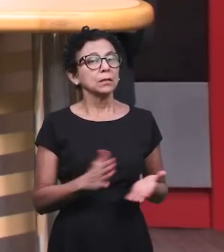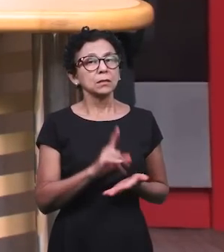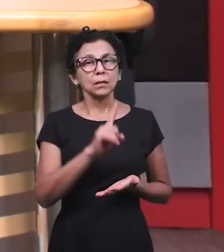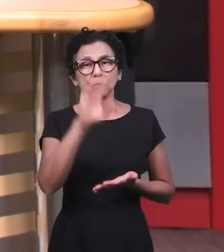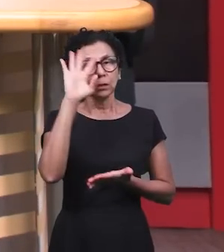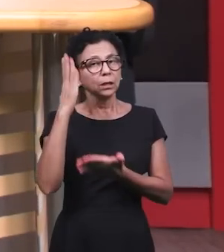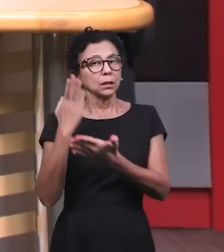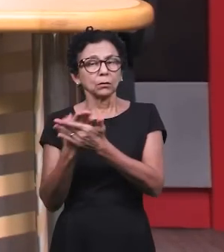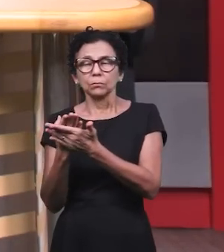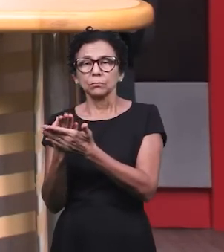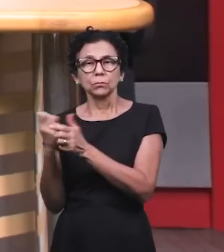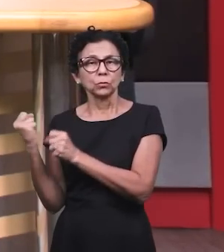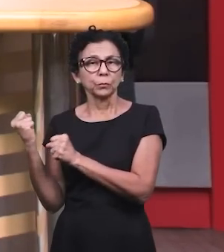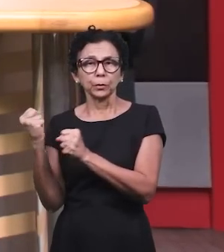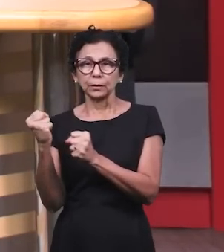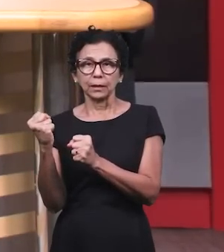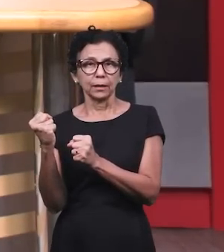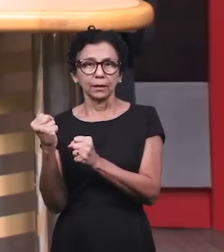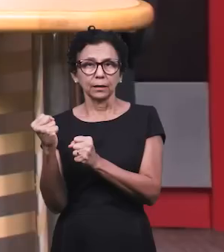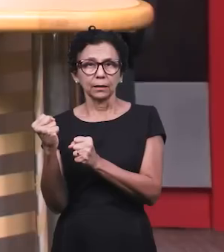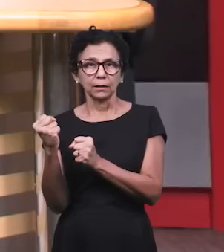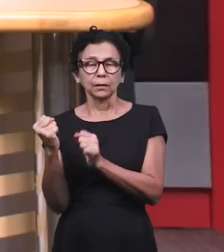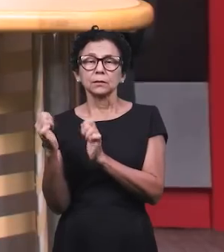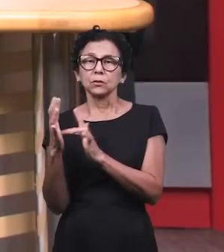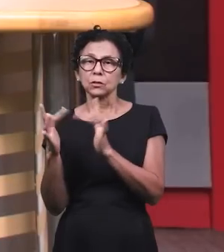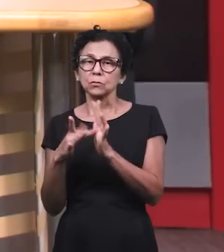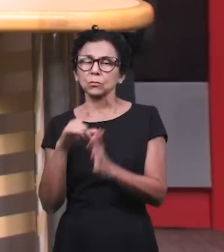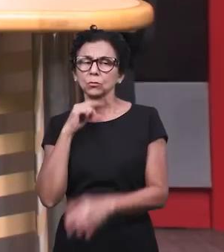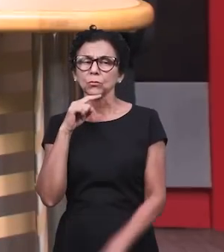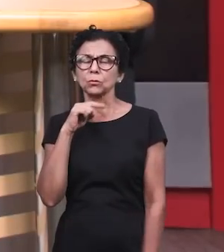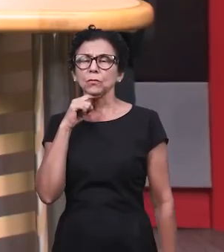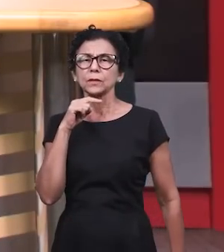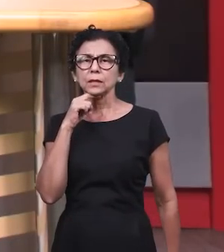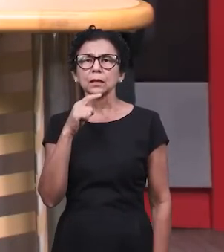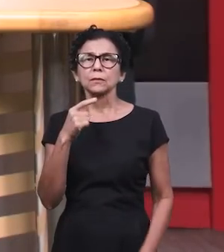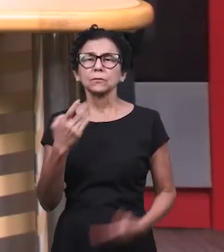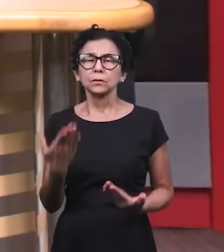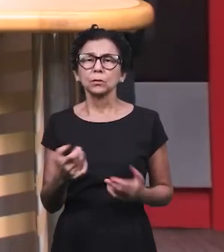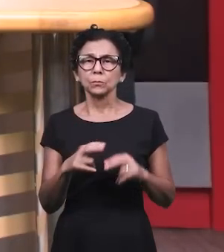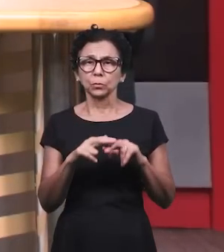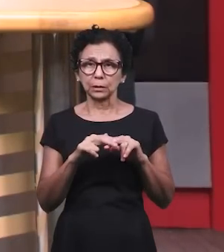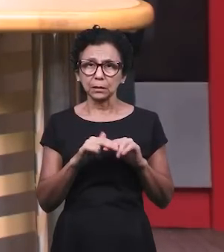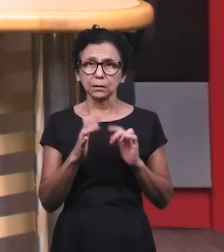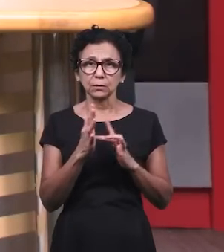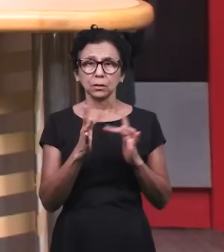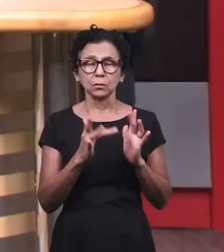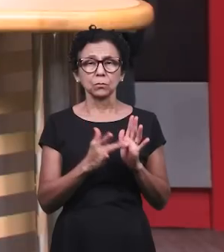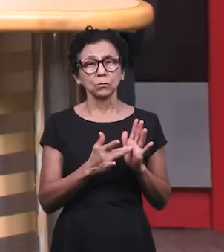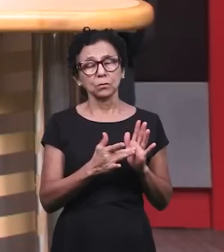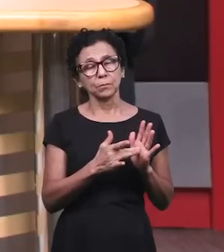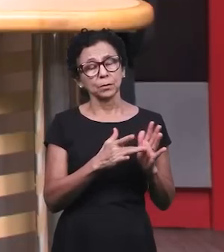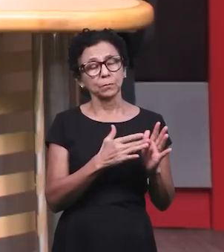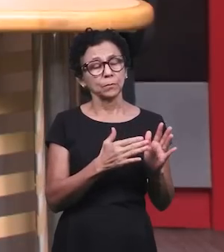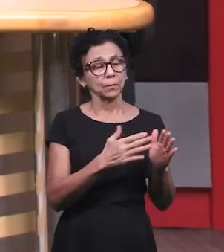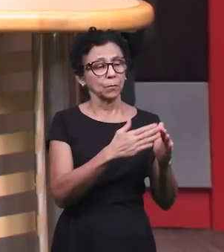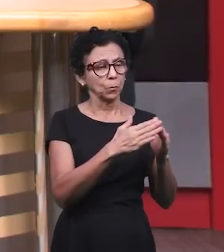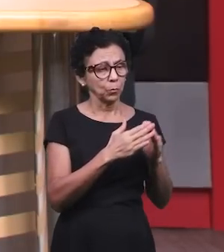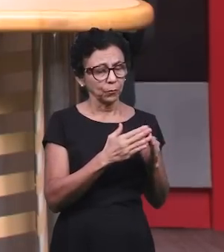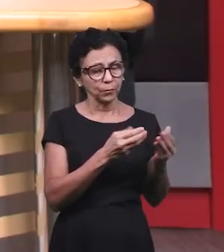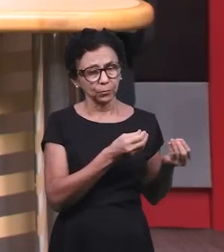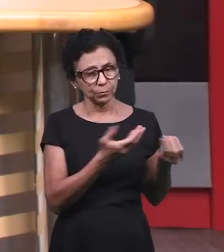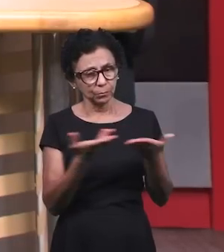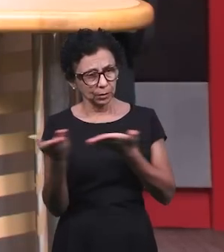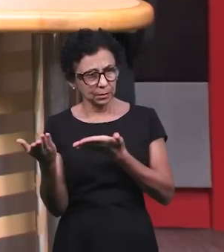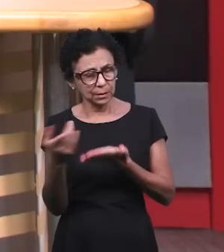Então, isso é um ensino para nós, né? Para a gente tirar quando a gente estiver descrendo de algo que Deus